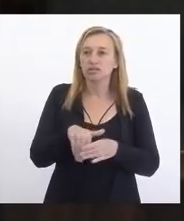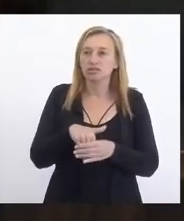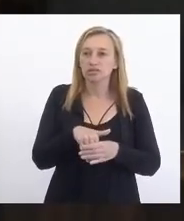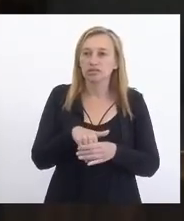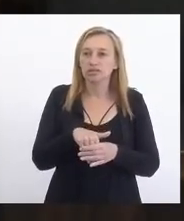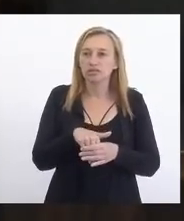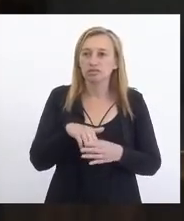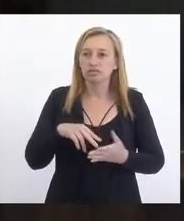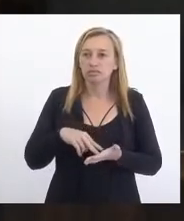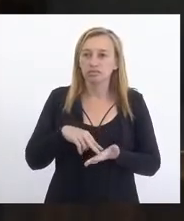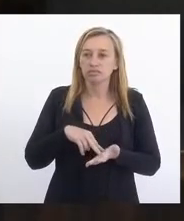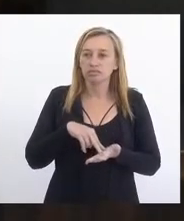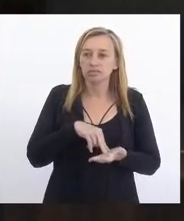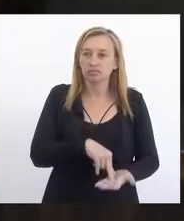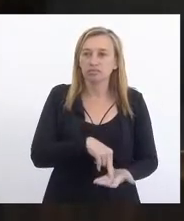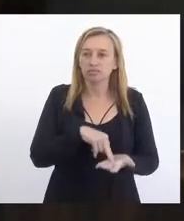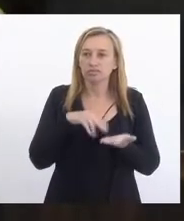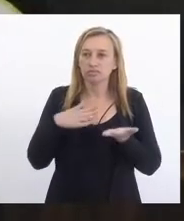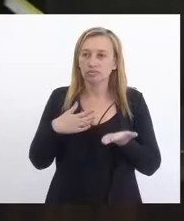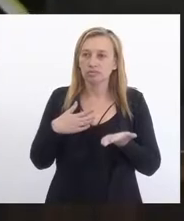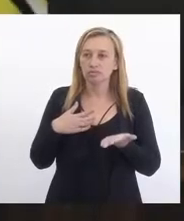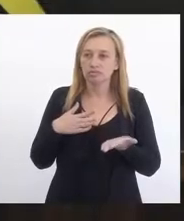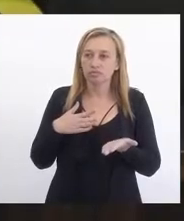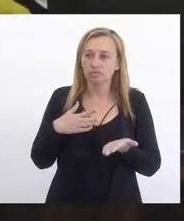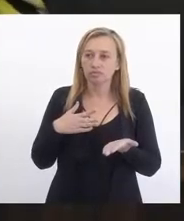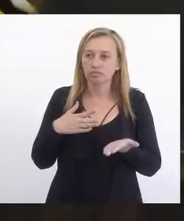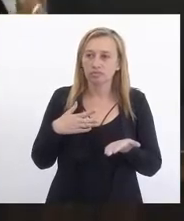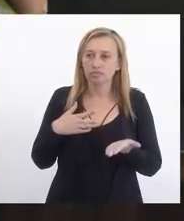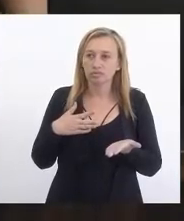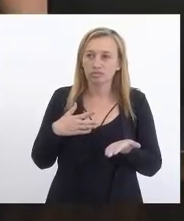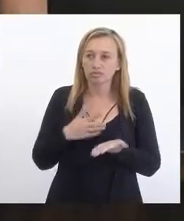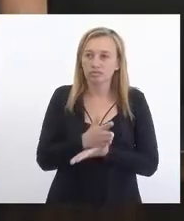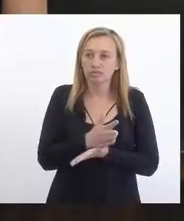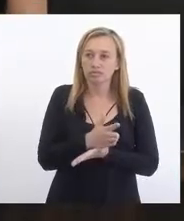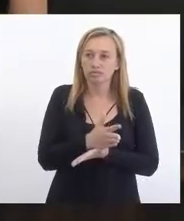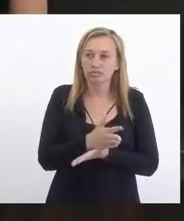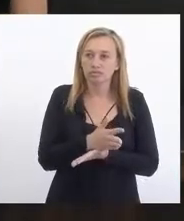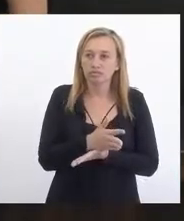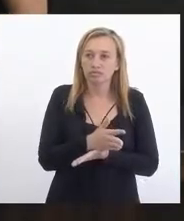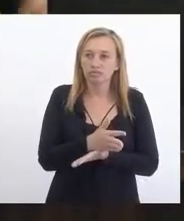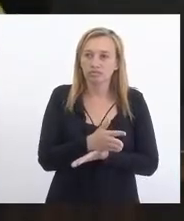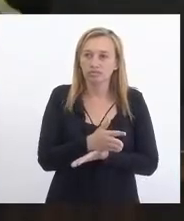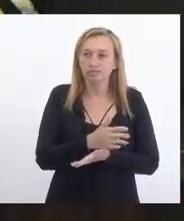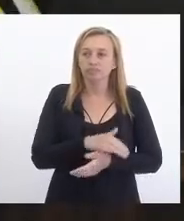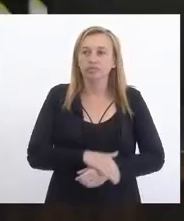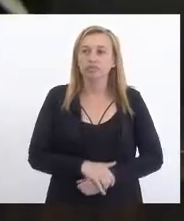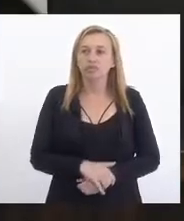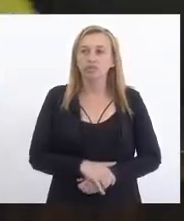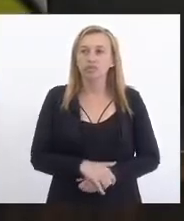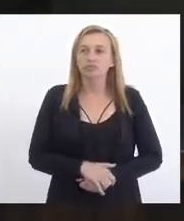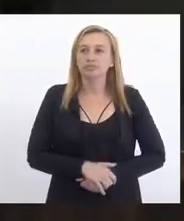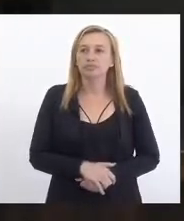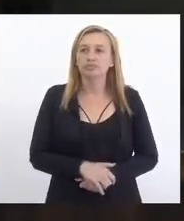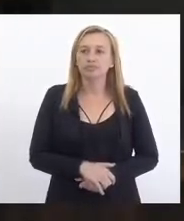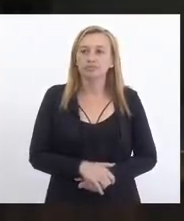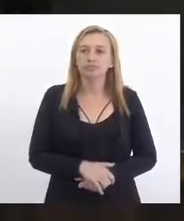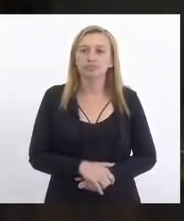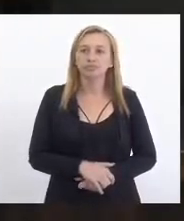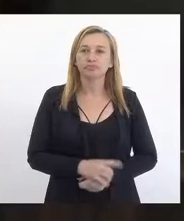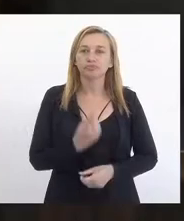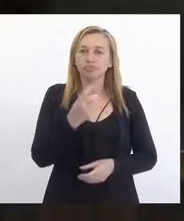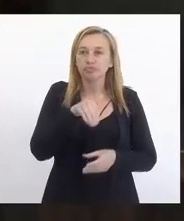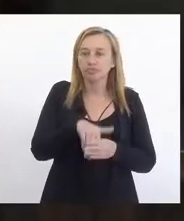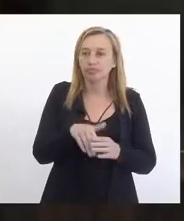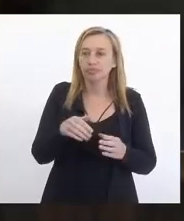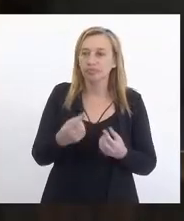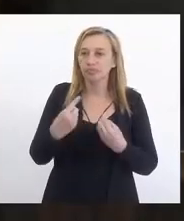em votação, senhores que aprovam, permaneçam como estão. Aprovado vai a promulgação com voto pela